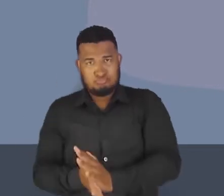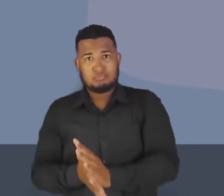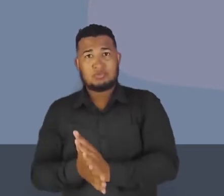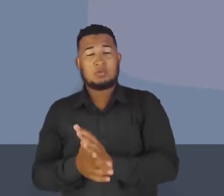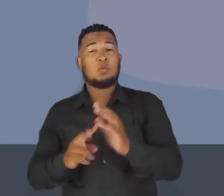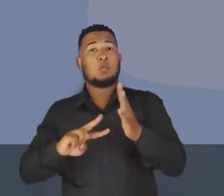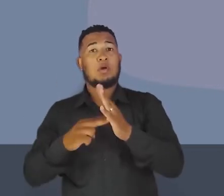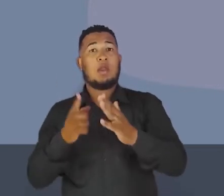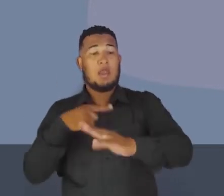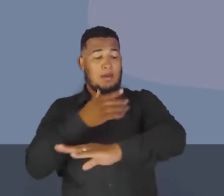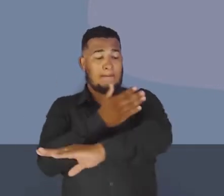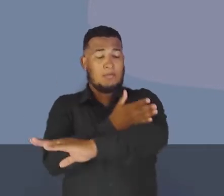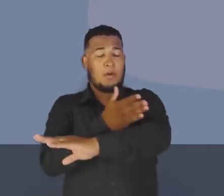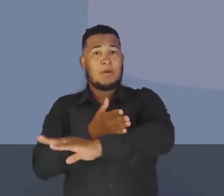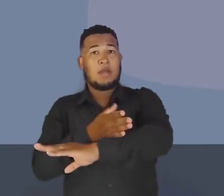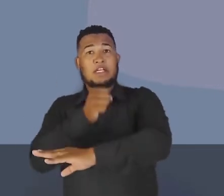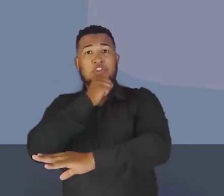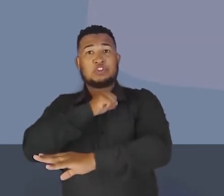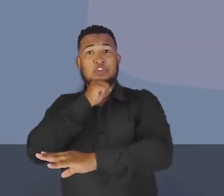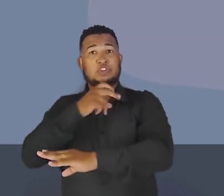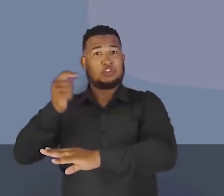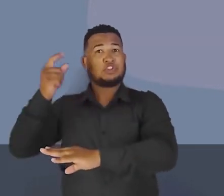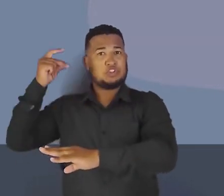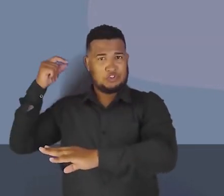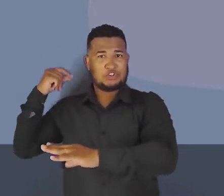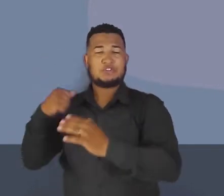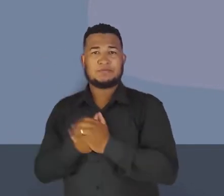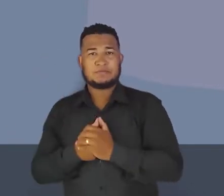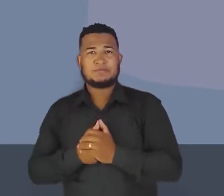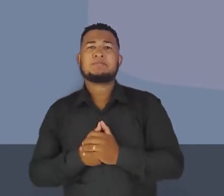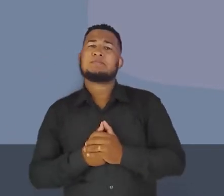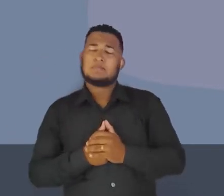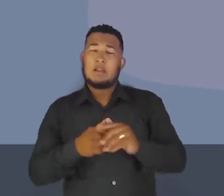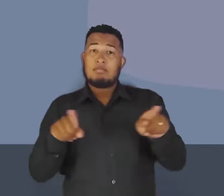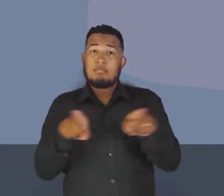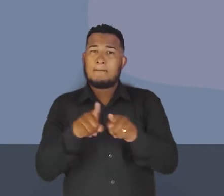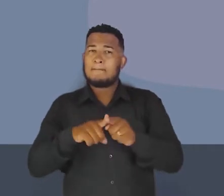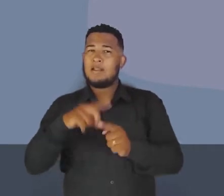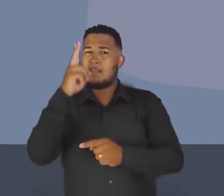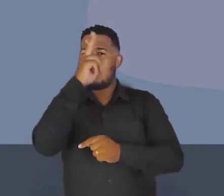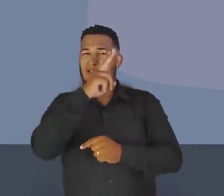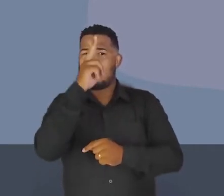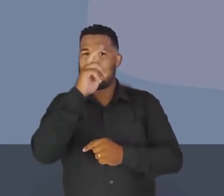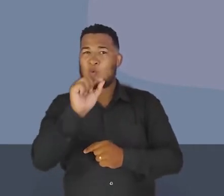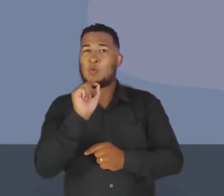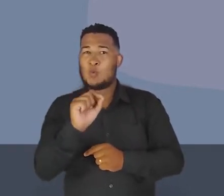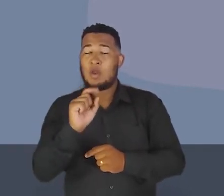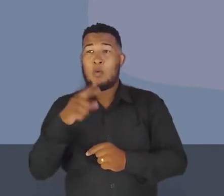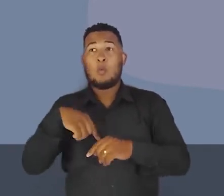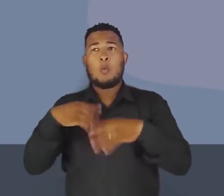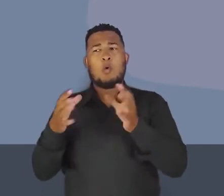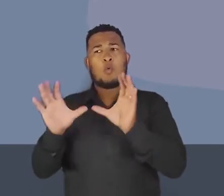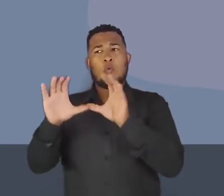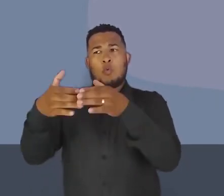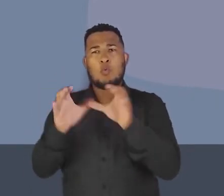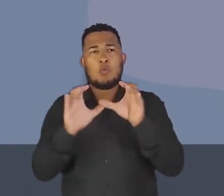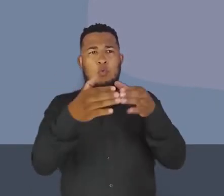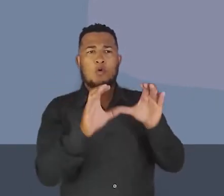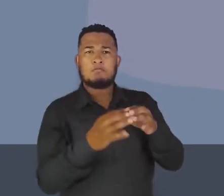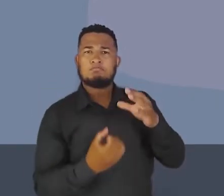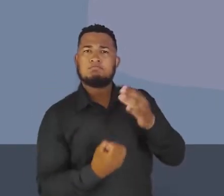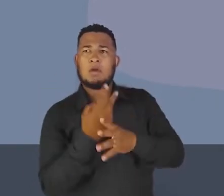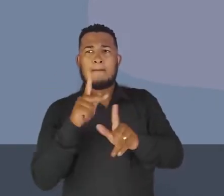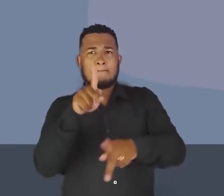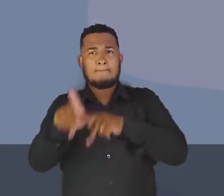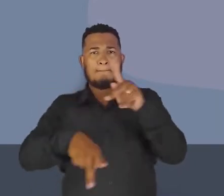nós temos a Idade Antiga ou Antiguidade. E aí vamos lembrar quais são as civilizações que se desenvolvem nesse período